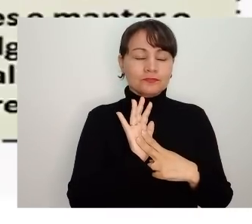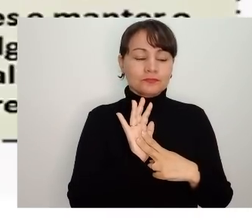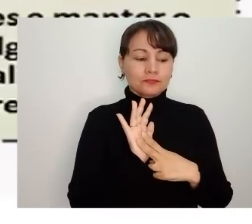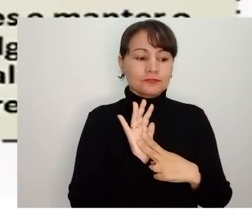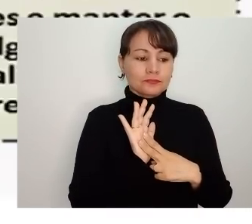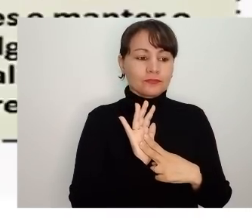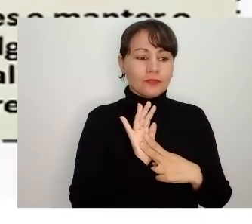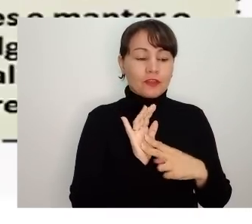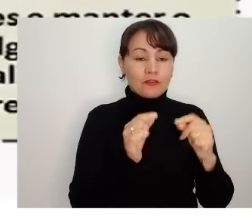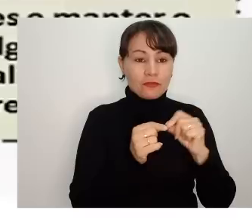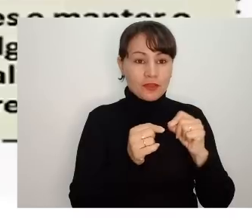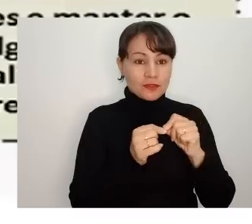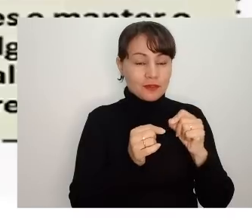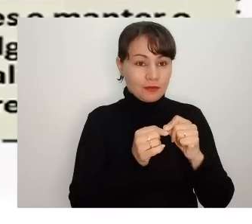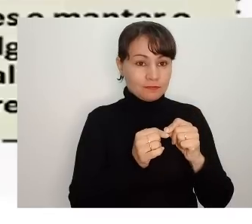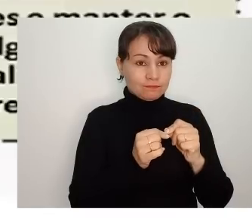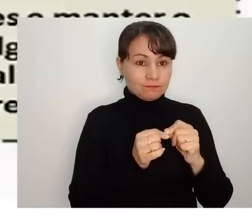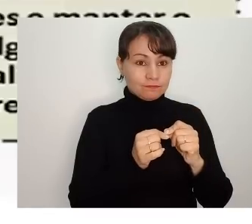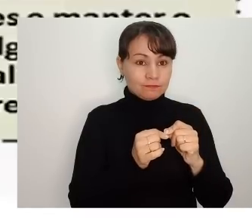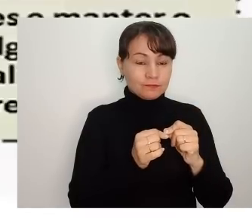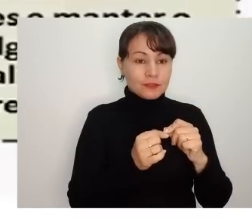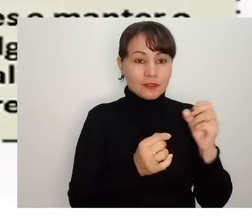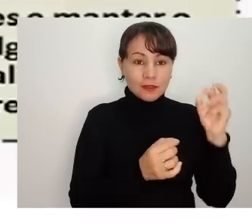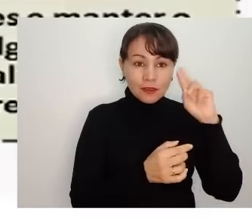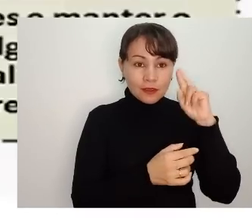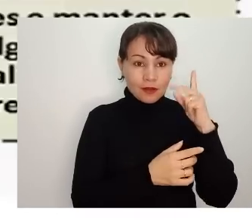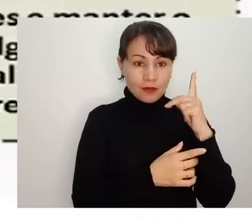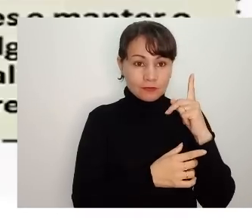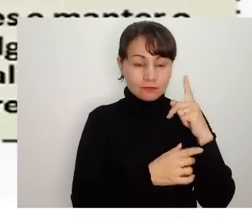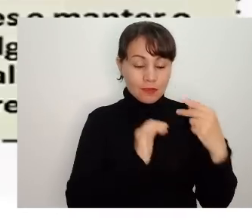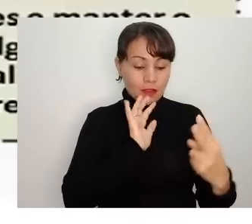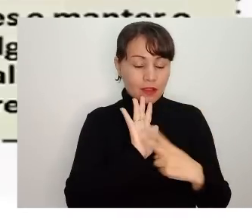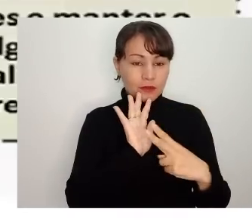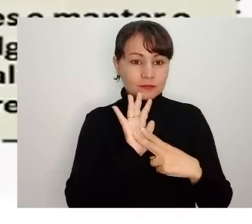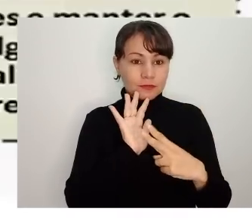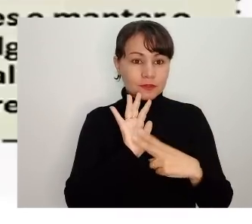nós vamos realizar. A atenção,